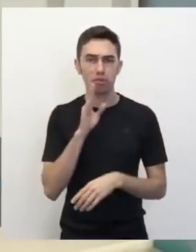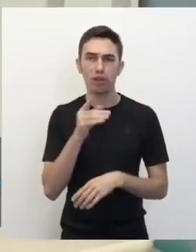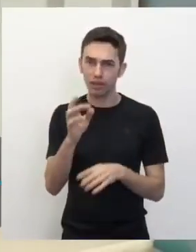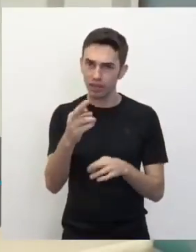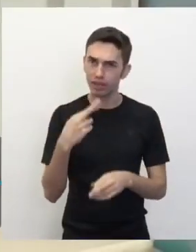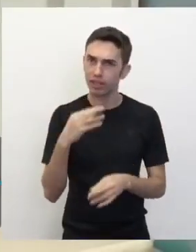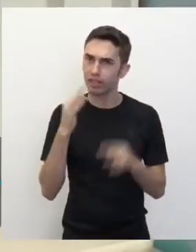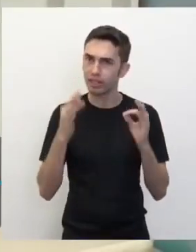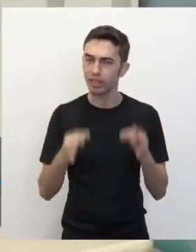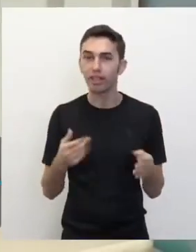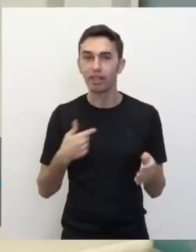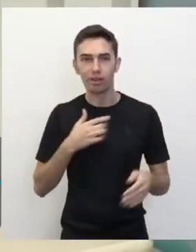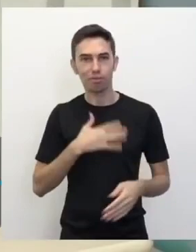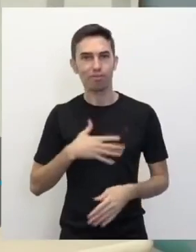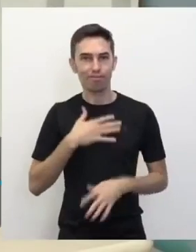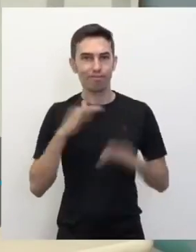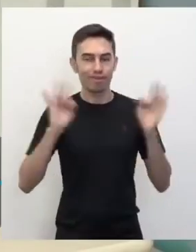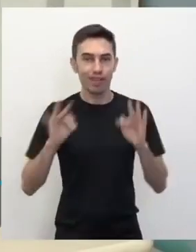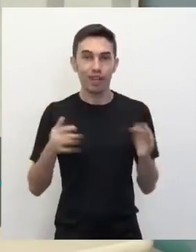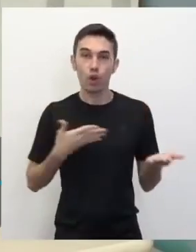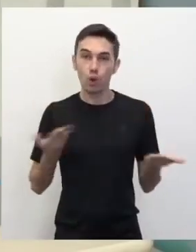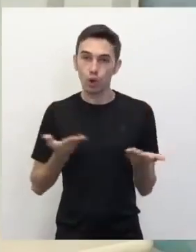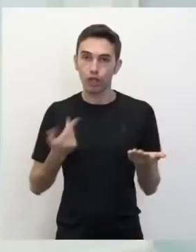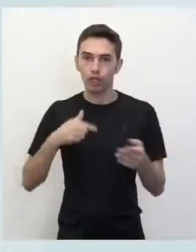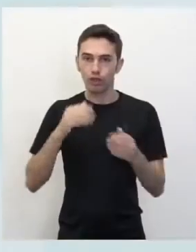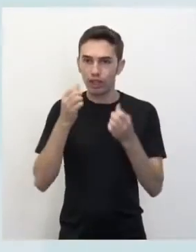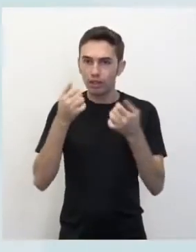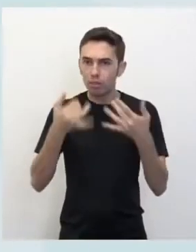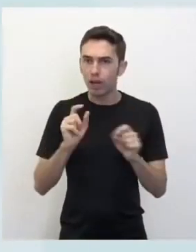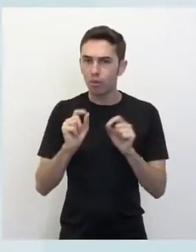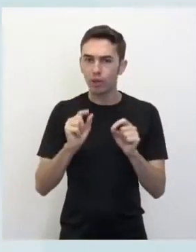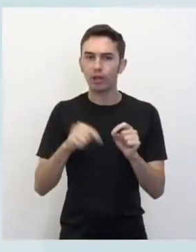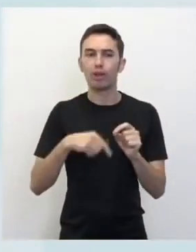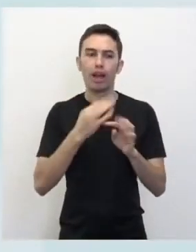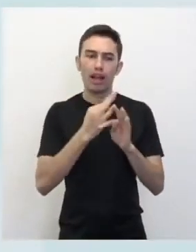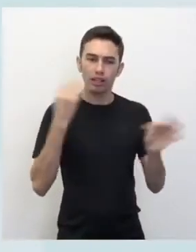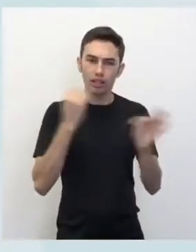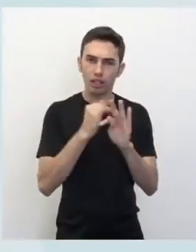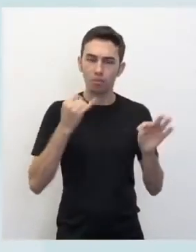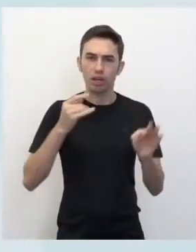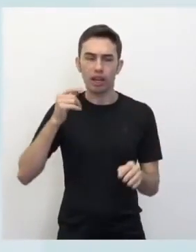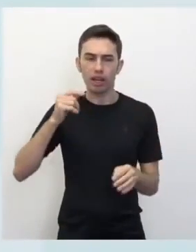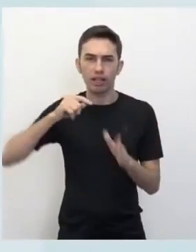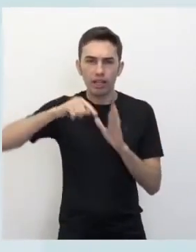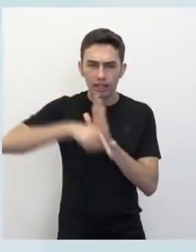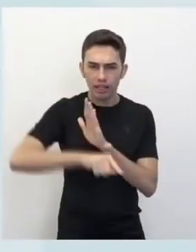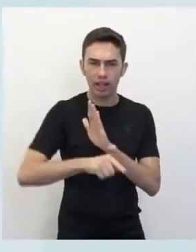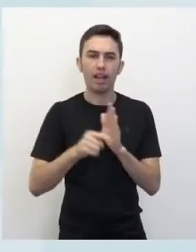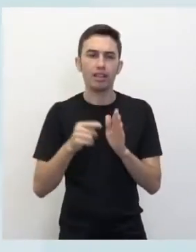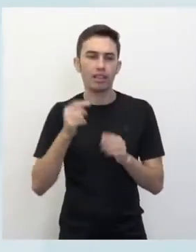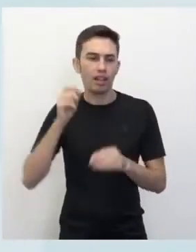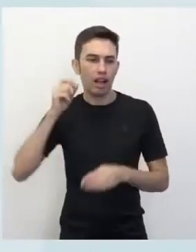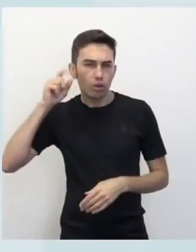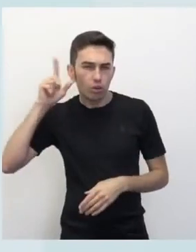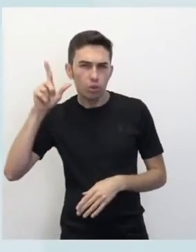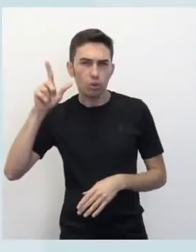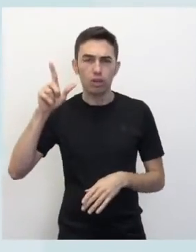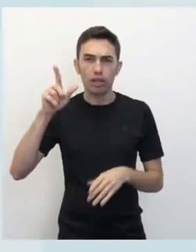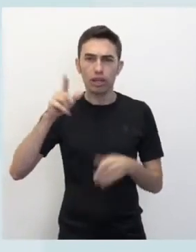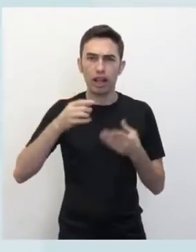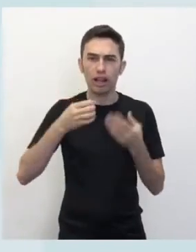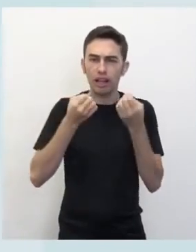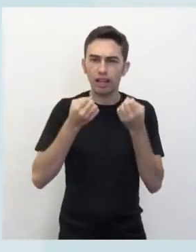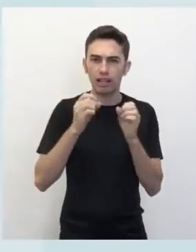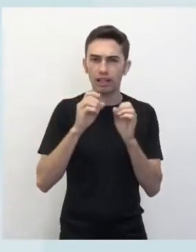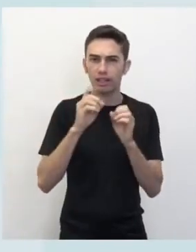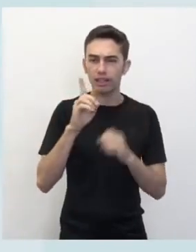feliz. Hoje a gente vai falar de alguns: timbre, intensidade, altura, densidade e duração. Esses 5 elementos, quando